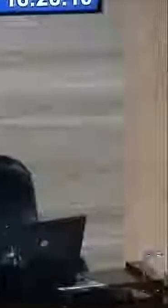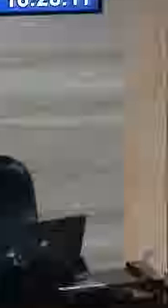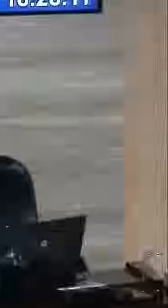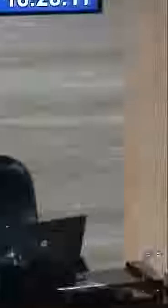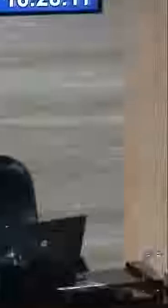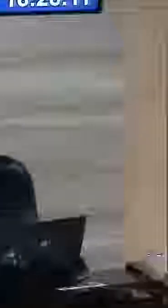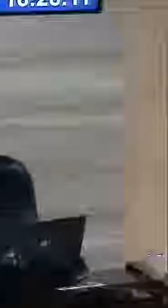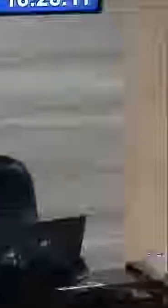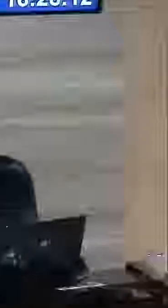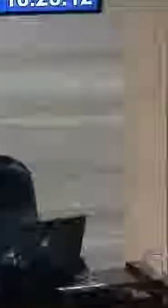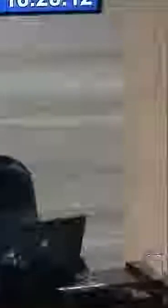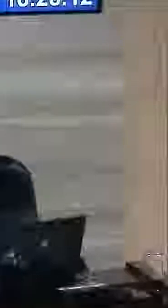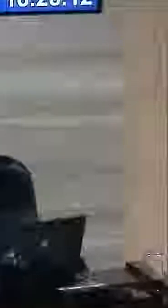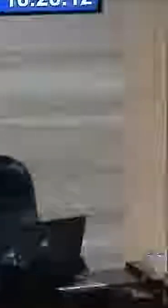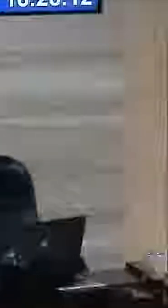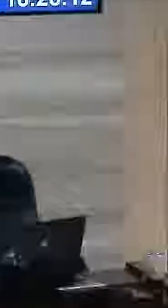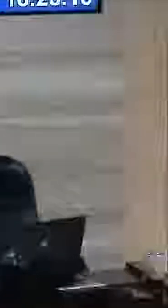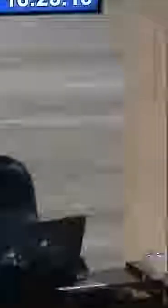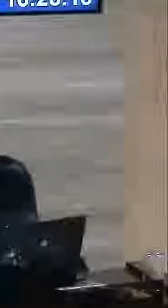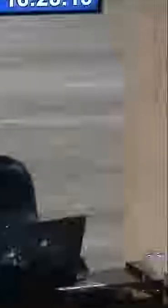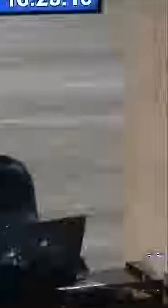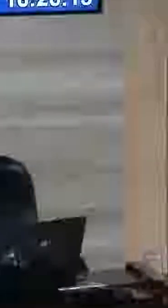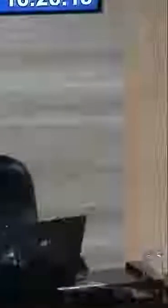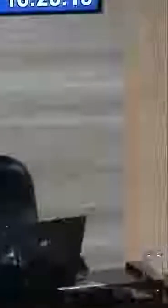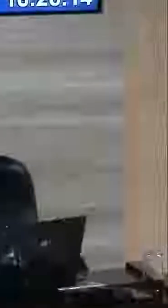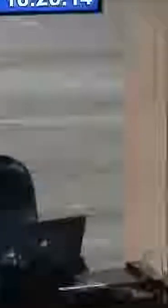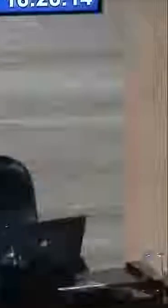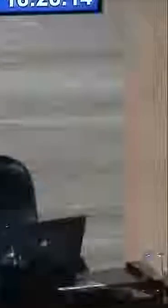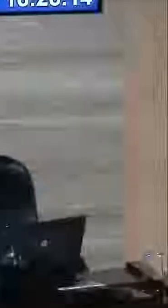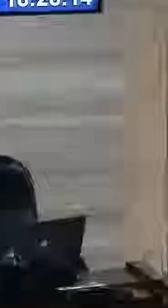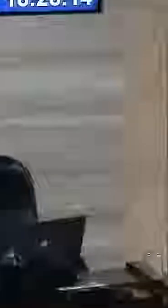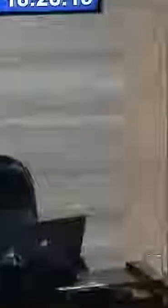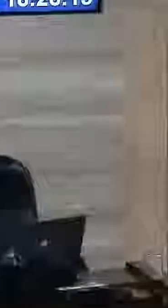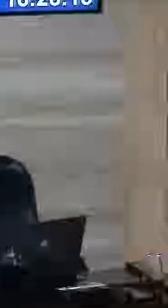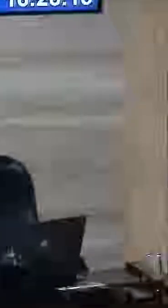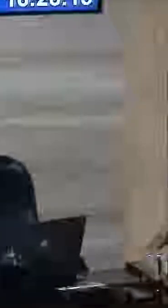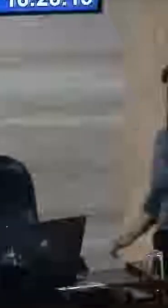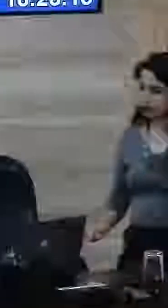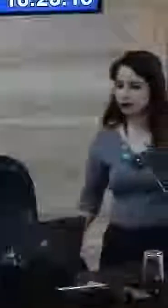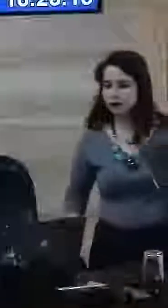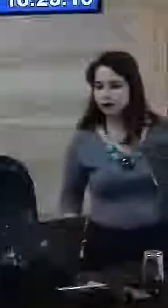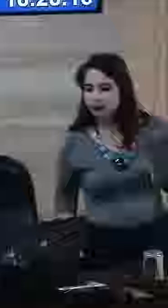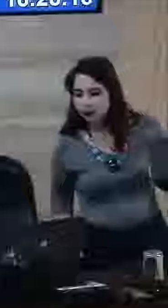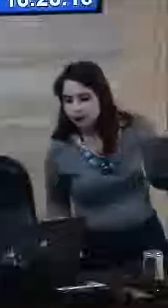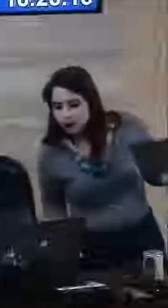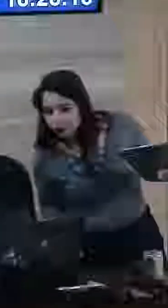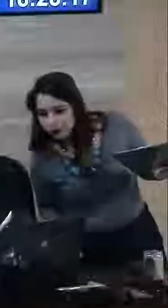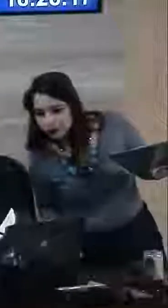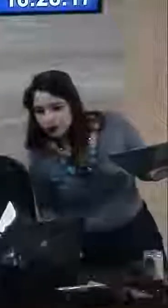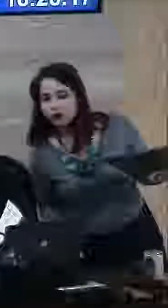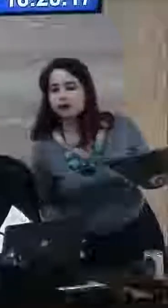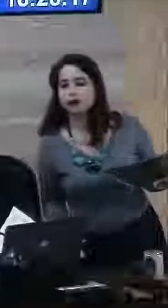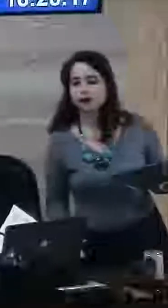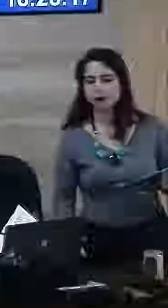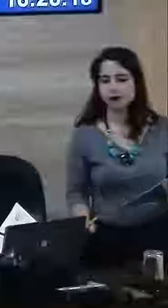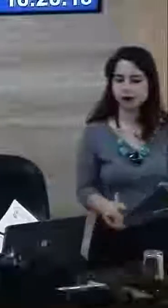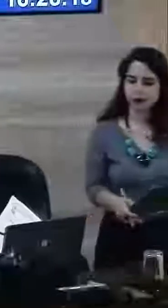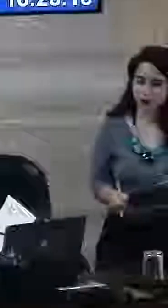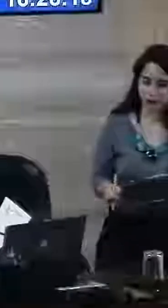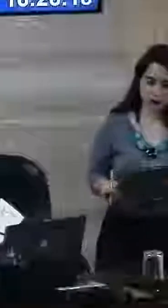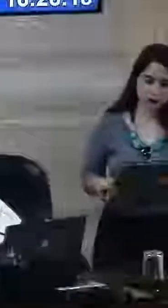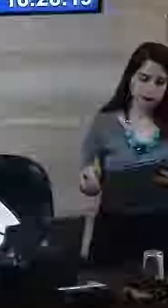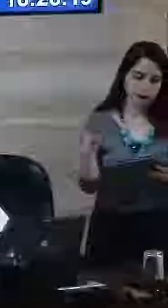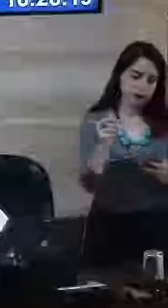A presidência solicita a primeira secretária da mesa que proceda à leitura da matéria do expediente, iniciando com as